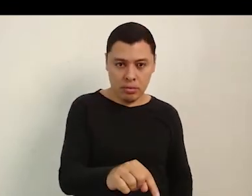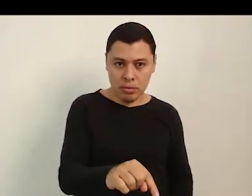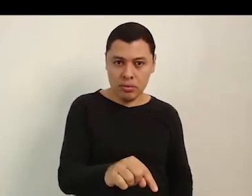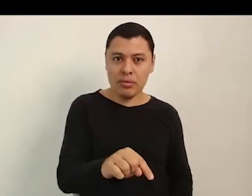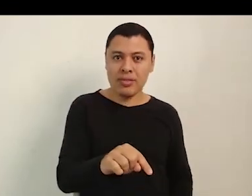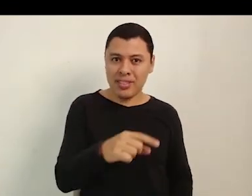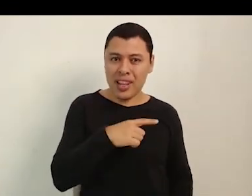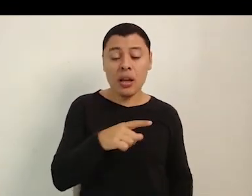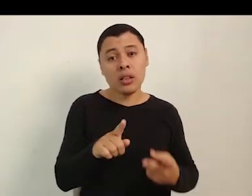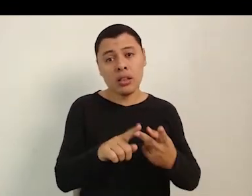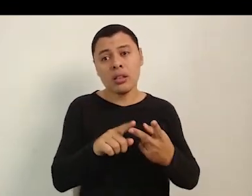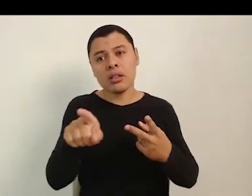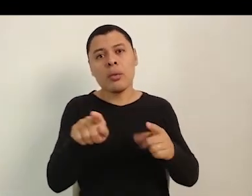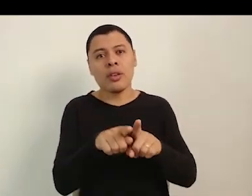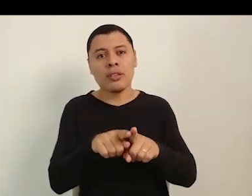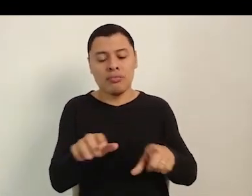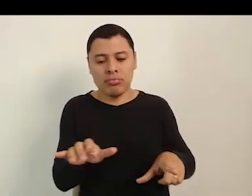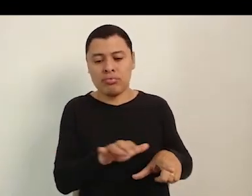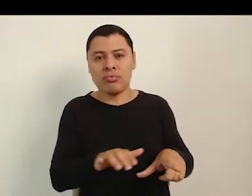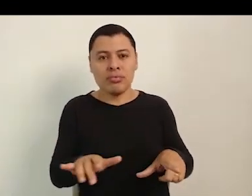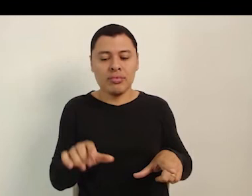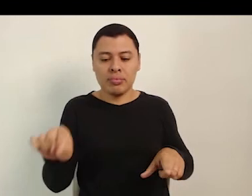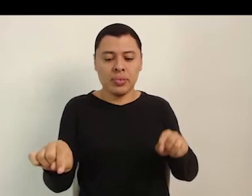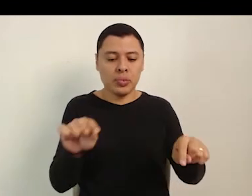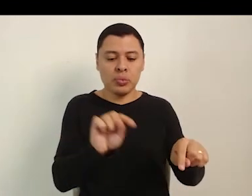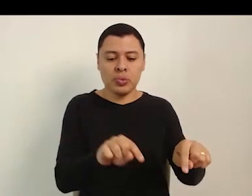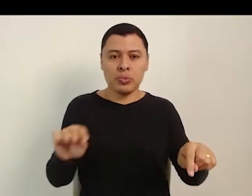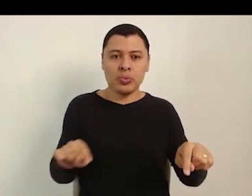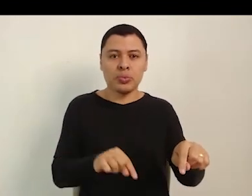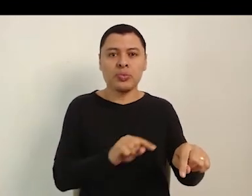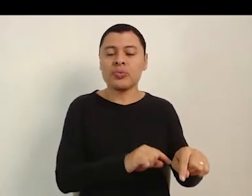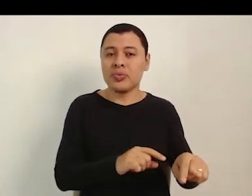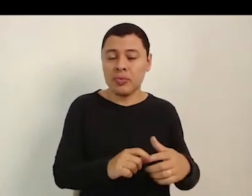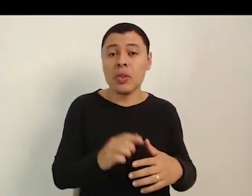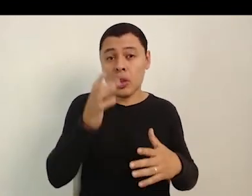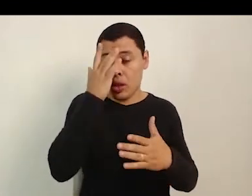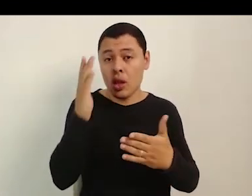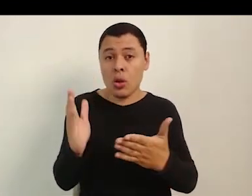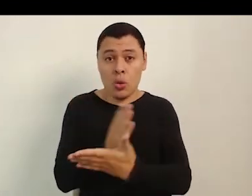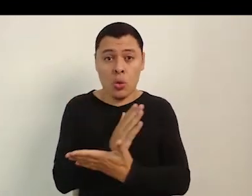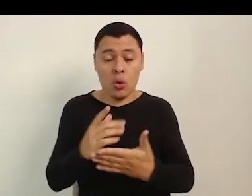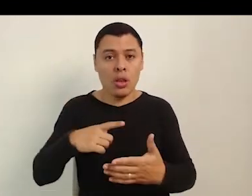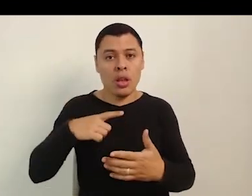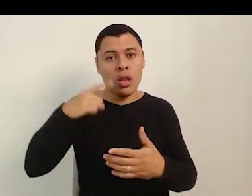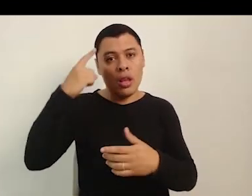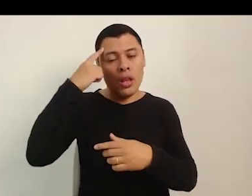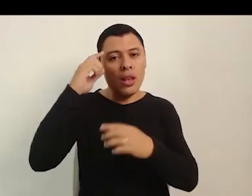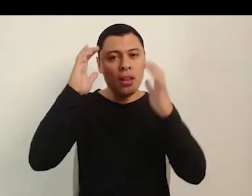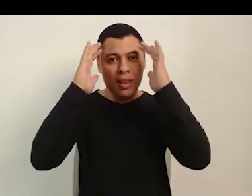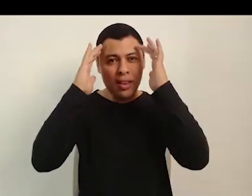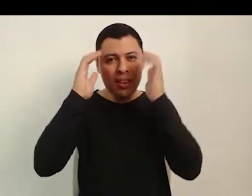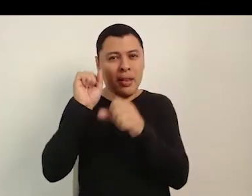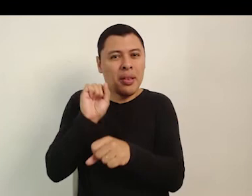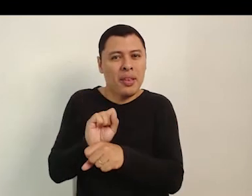para conseguir fazer essa interação. E existem pessoas, né, que têm paralisia cerebral, isso é um detalhe muito importante